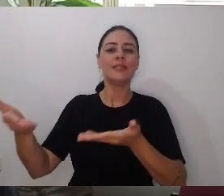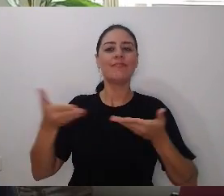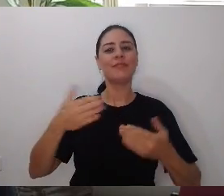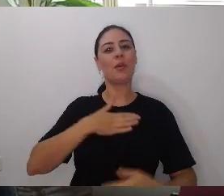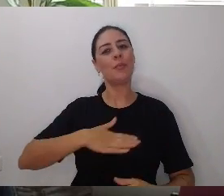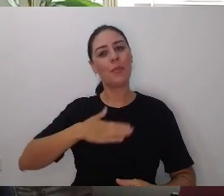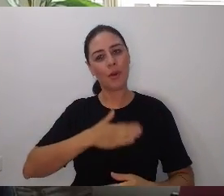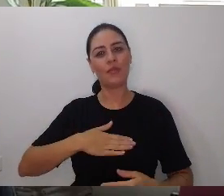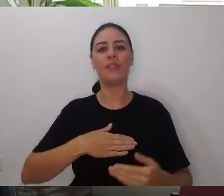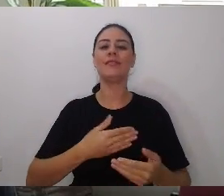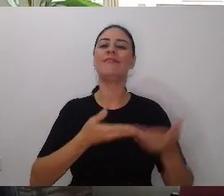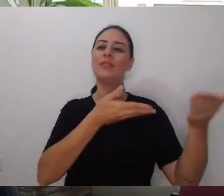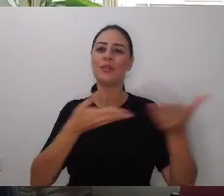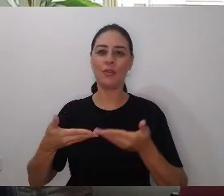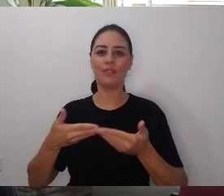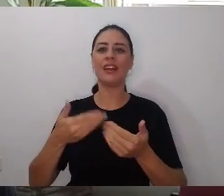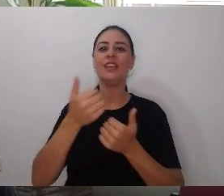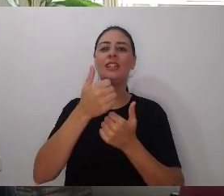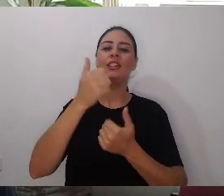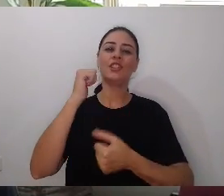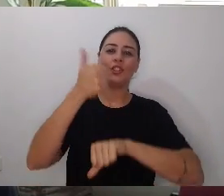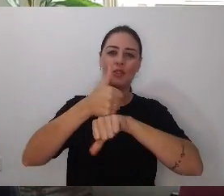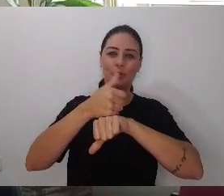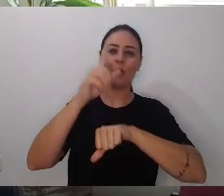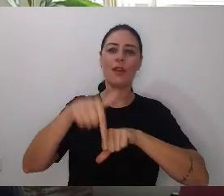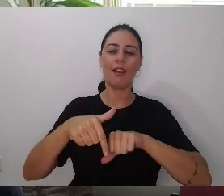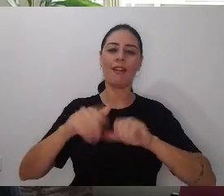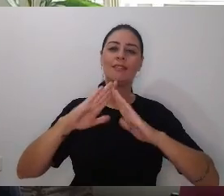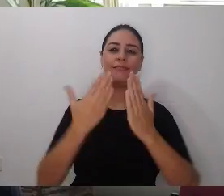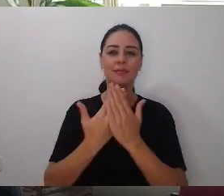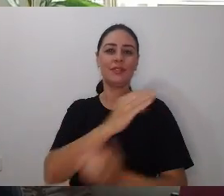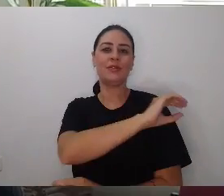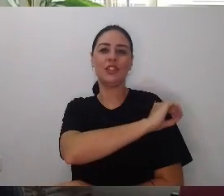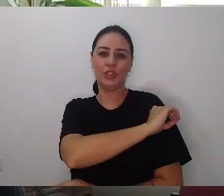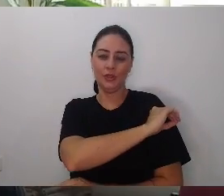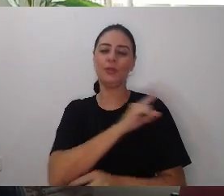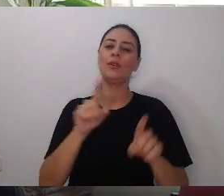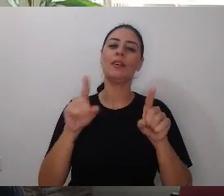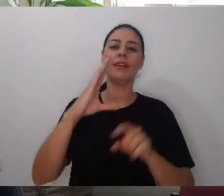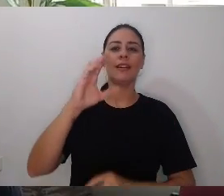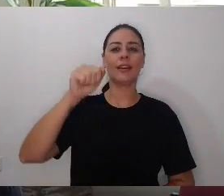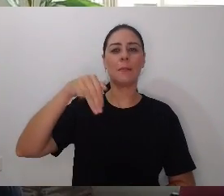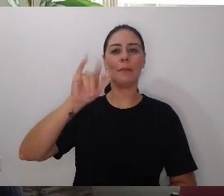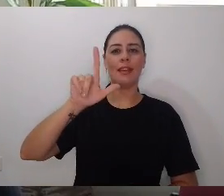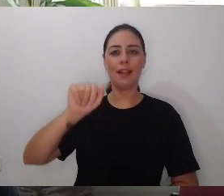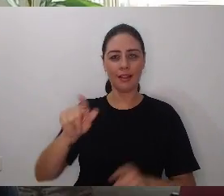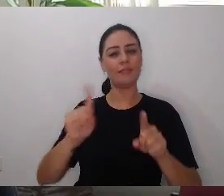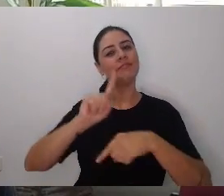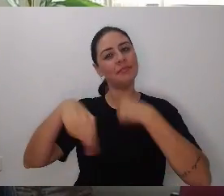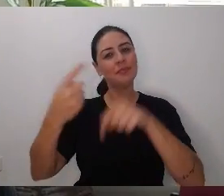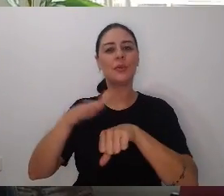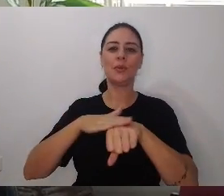dela, mas para dar as boas-vindas, eu vou chamar a nossa diretora do Departamento de Educação Infantil, a Camila, e